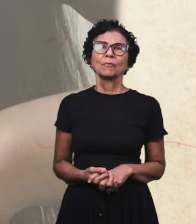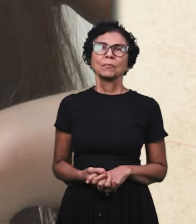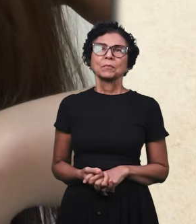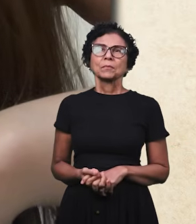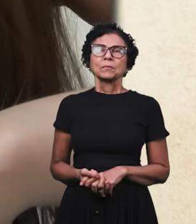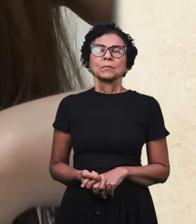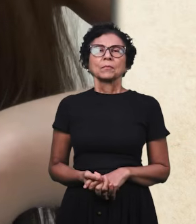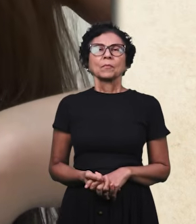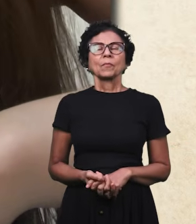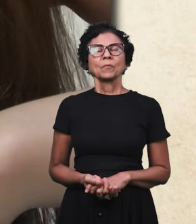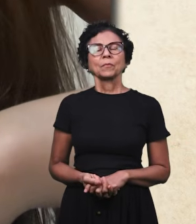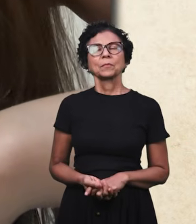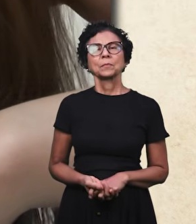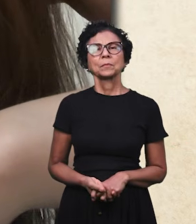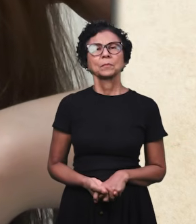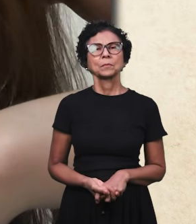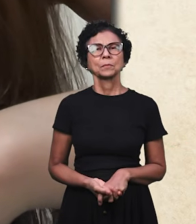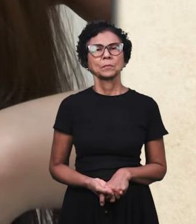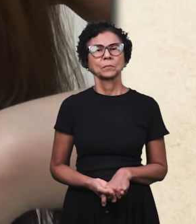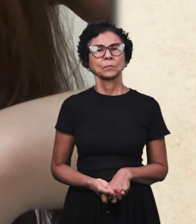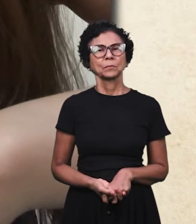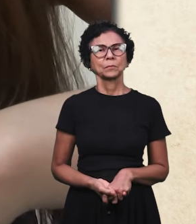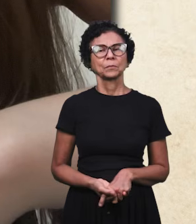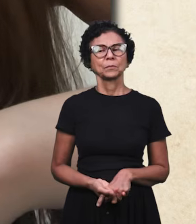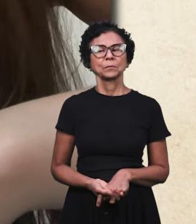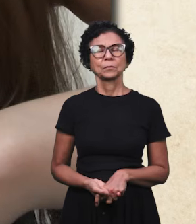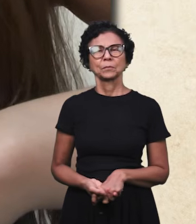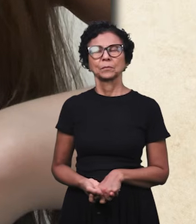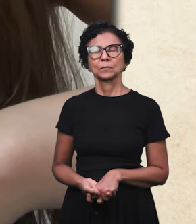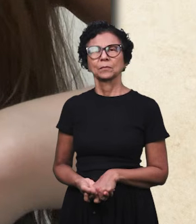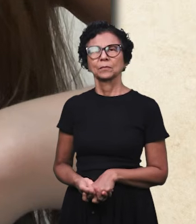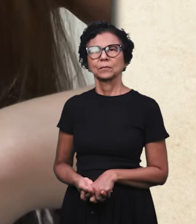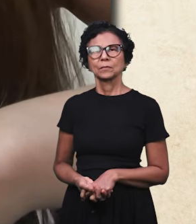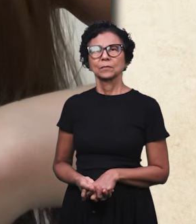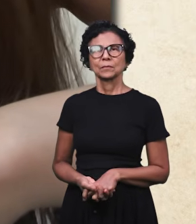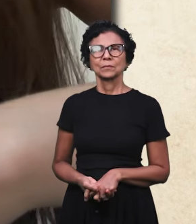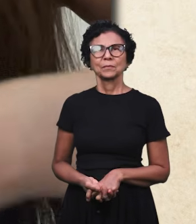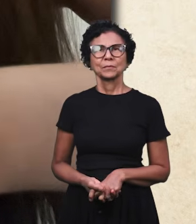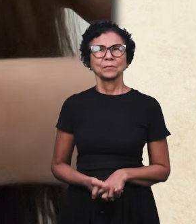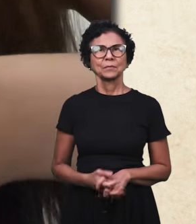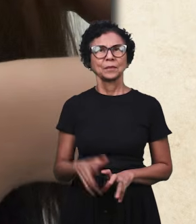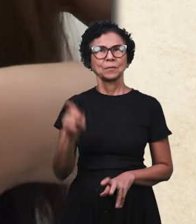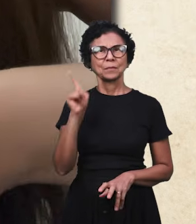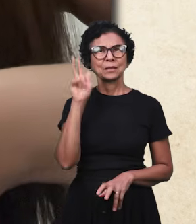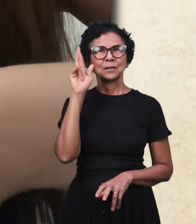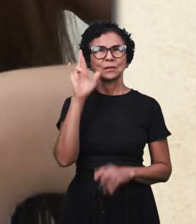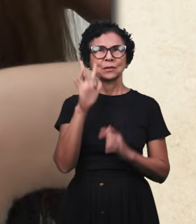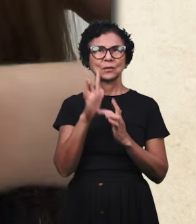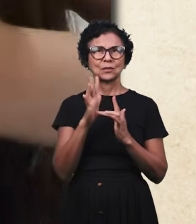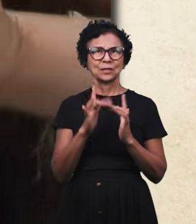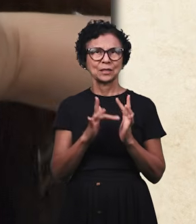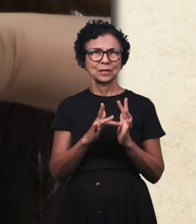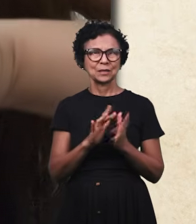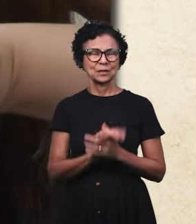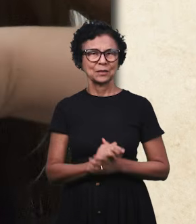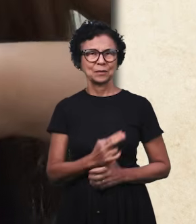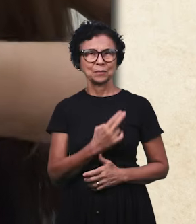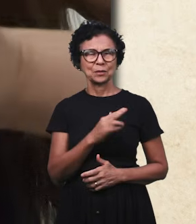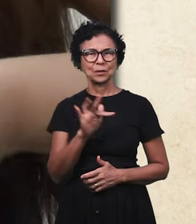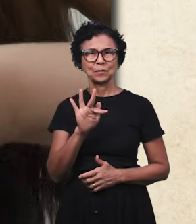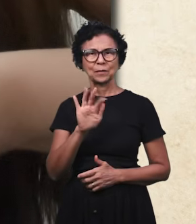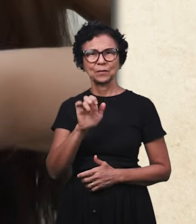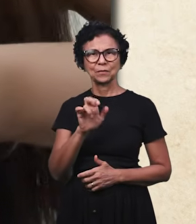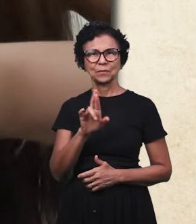A paz do Senhor Jesus, eu sou a Maria Fernanda, sou da Igreja Central 2, na cidade de Caratinga, sou advogada e eu gostaria de saber